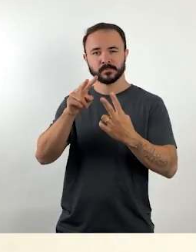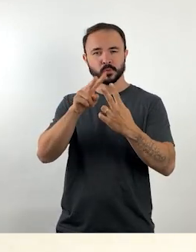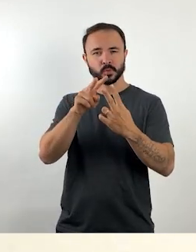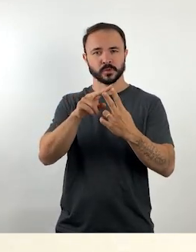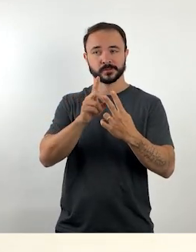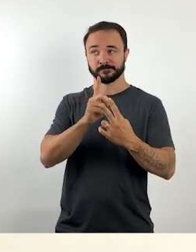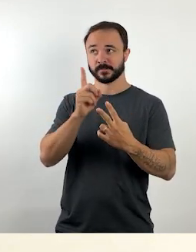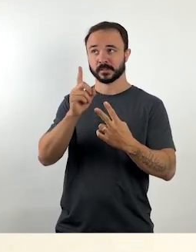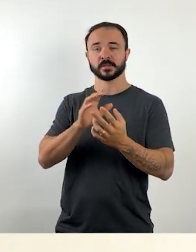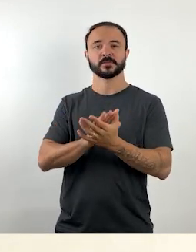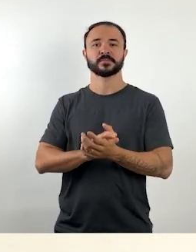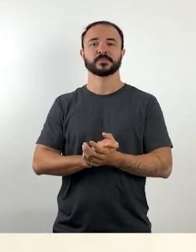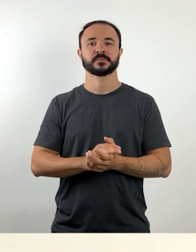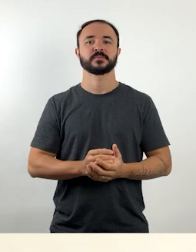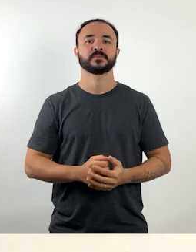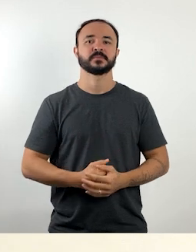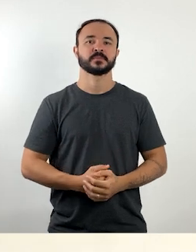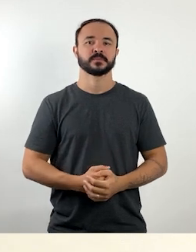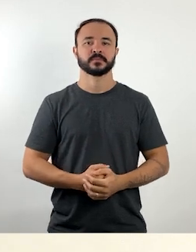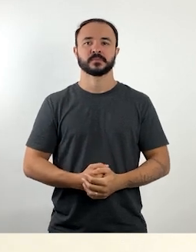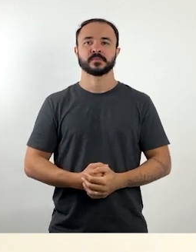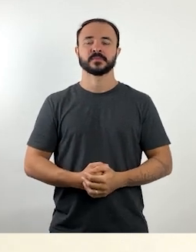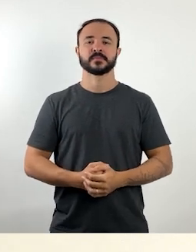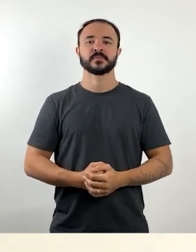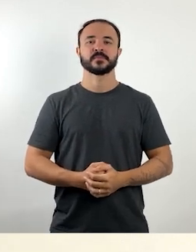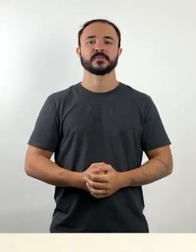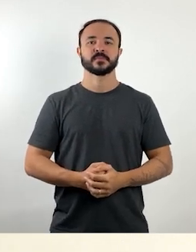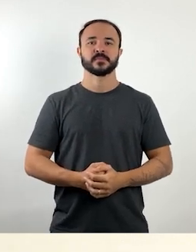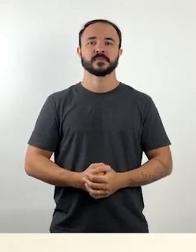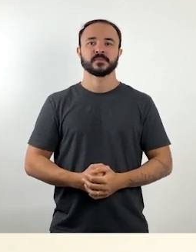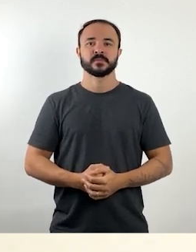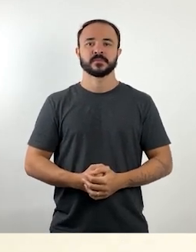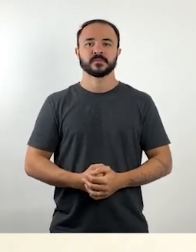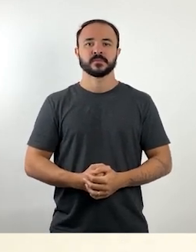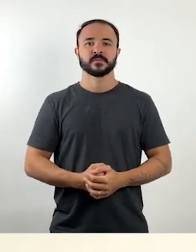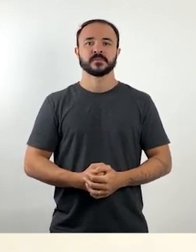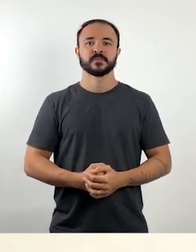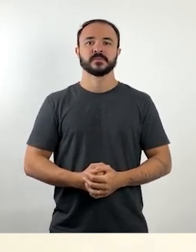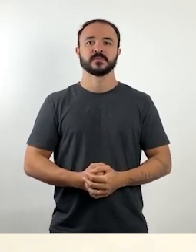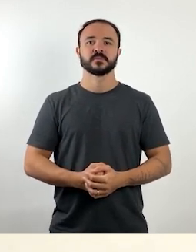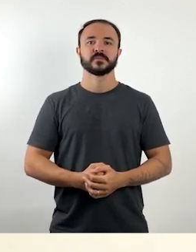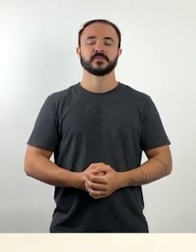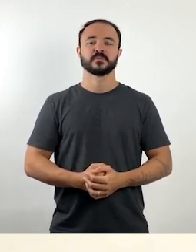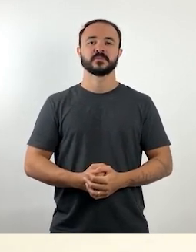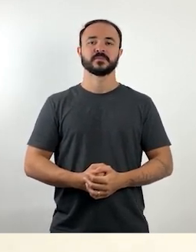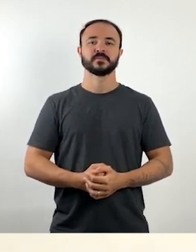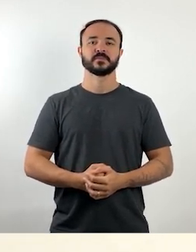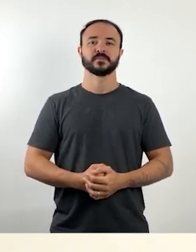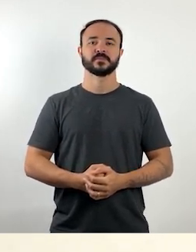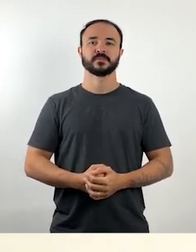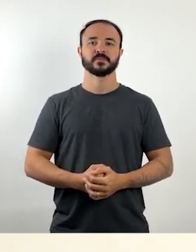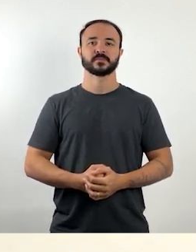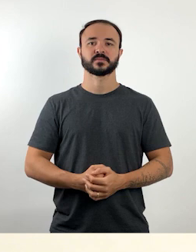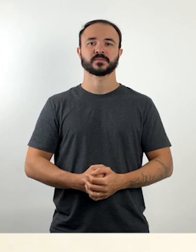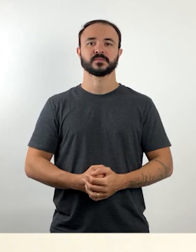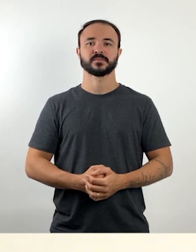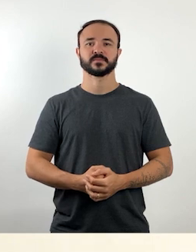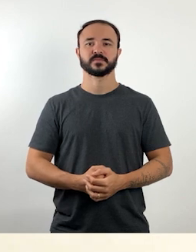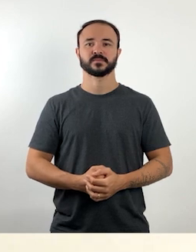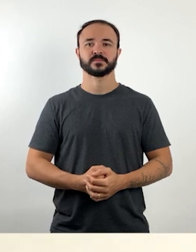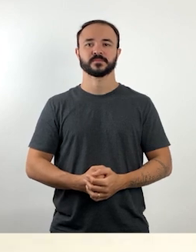ponta, agora da peça de 3, e vou colocar aqui, nesses 2 furinhos, o